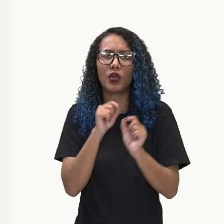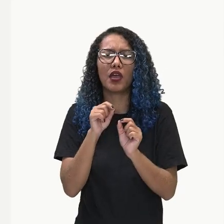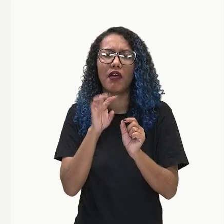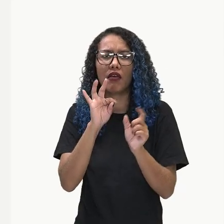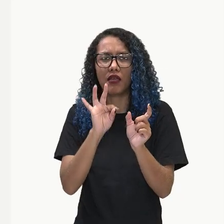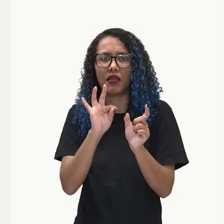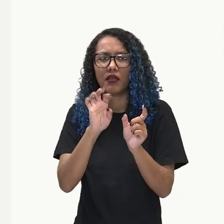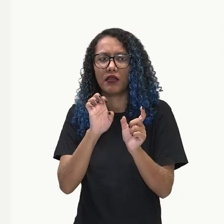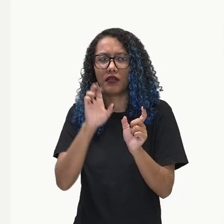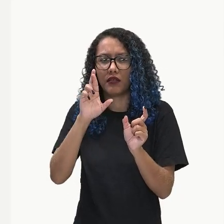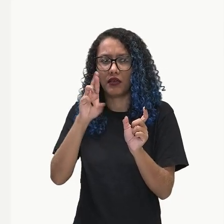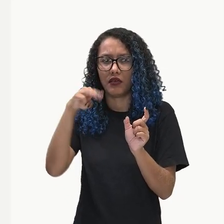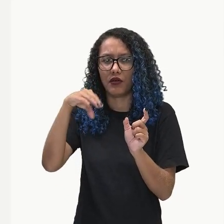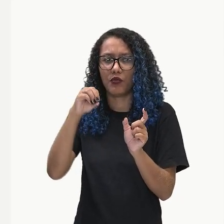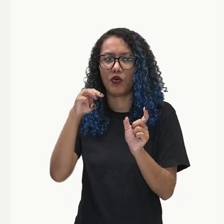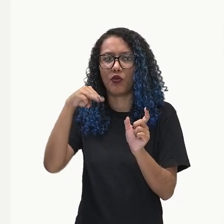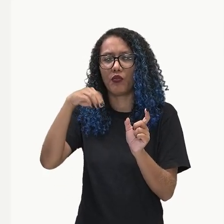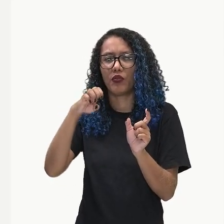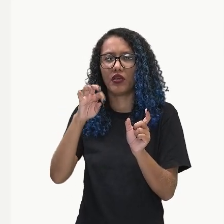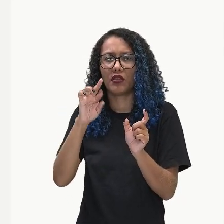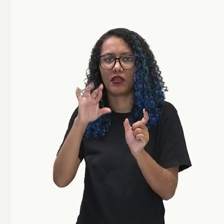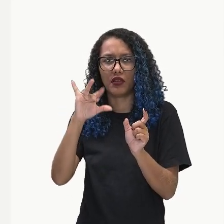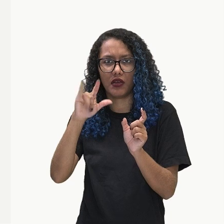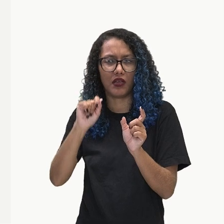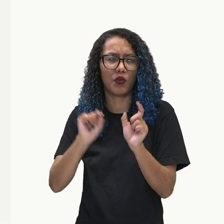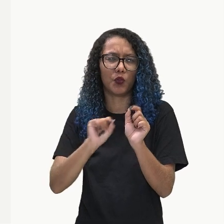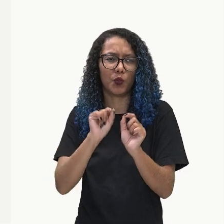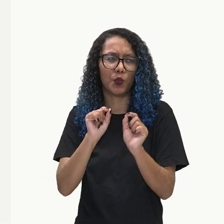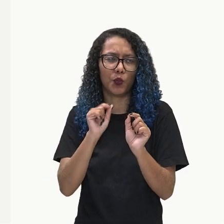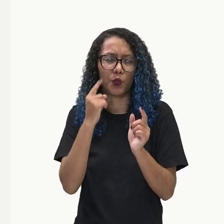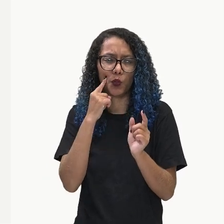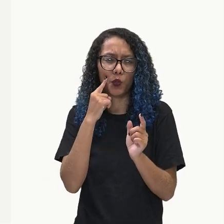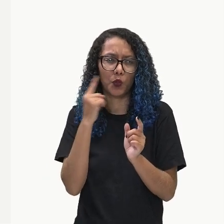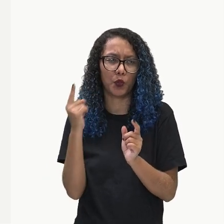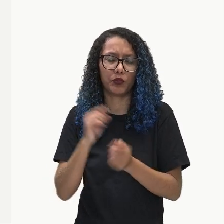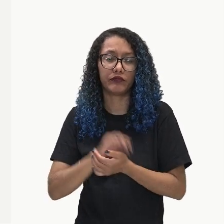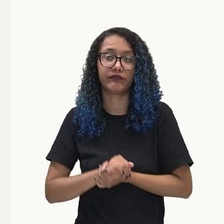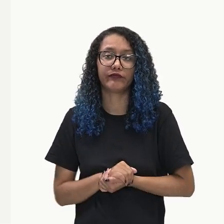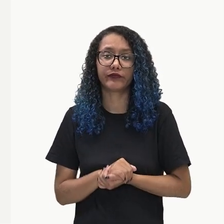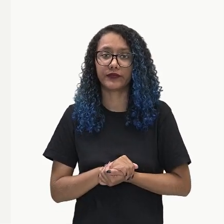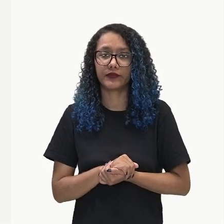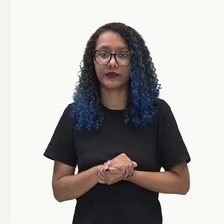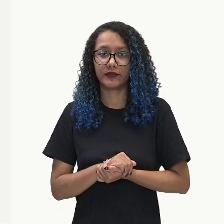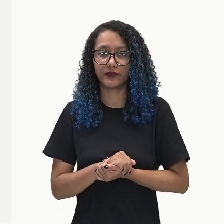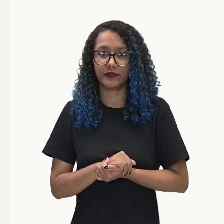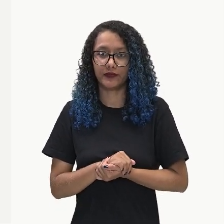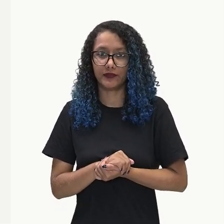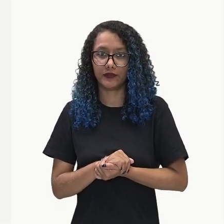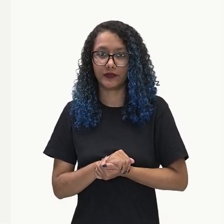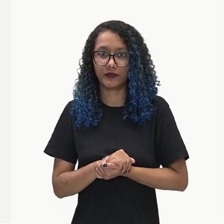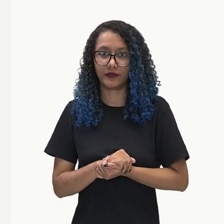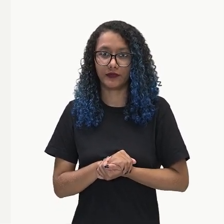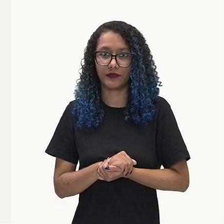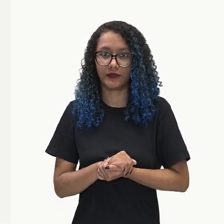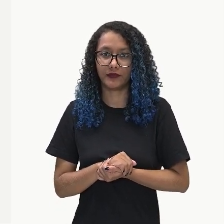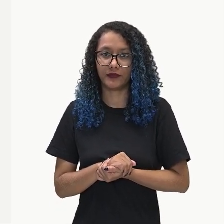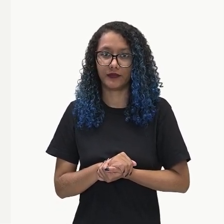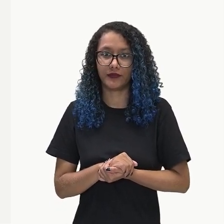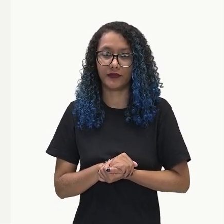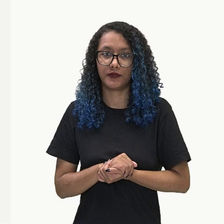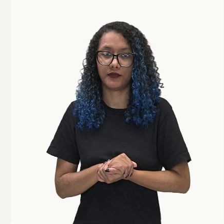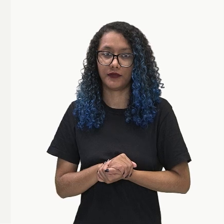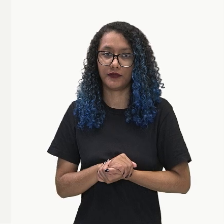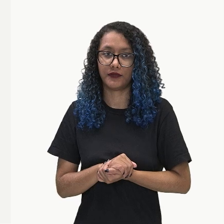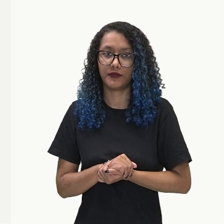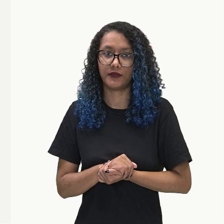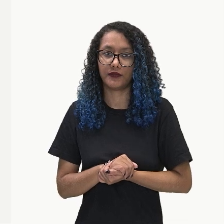termometria. A termometria, ela é o ramo, né, dentro